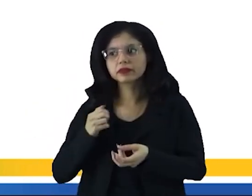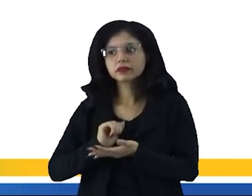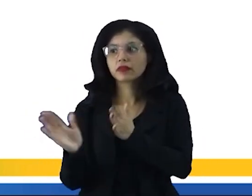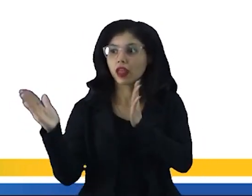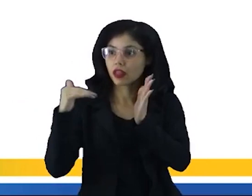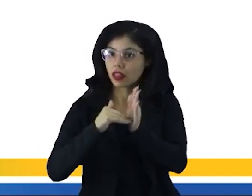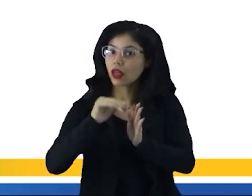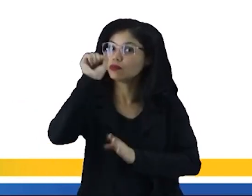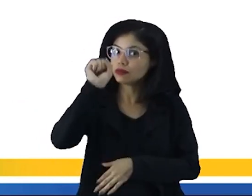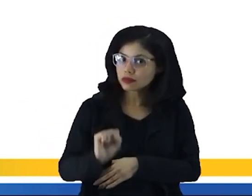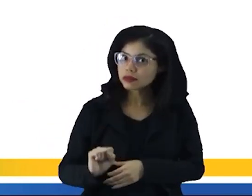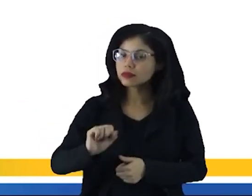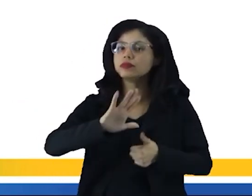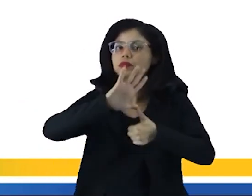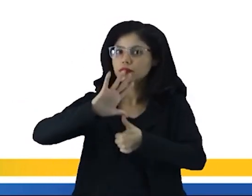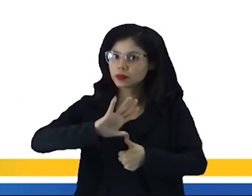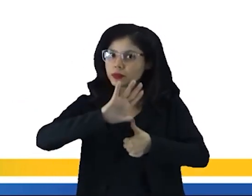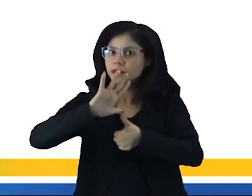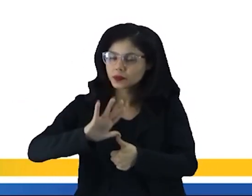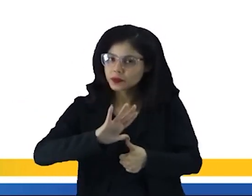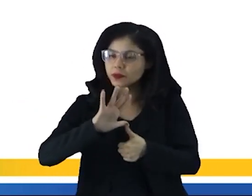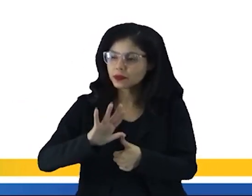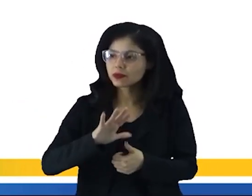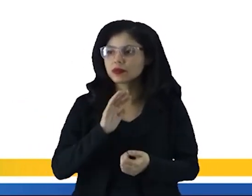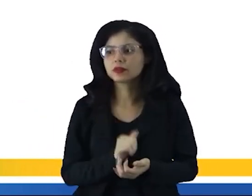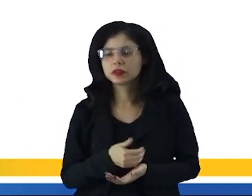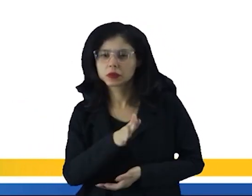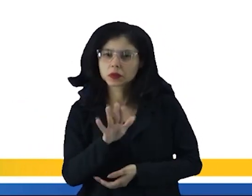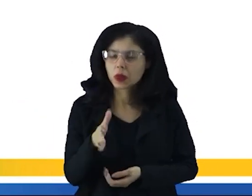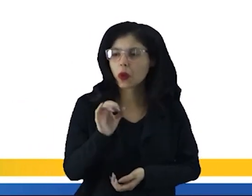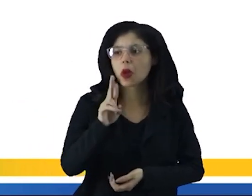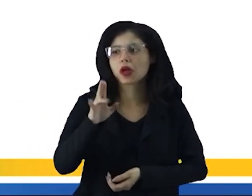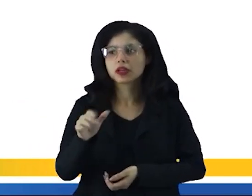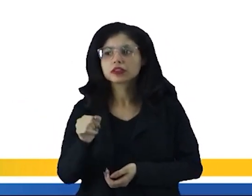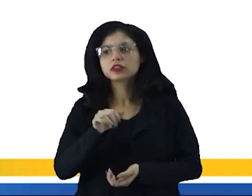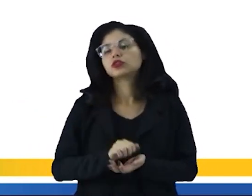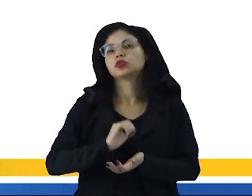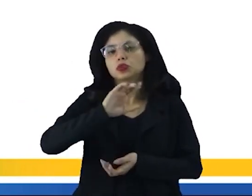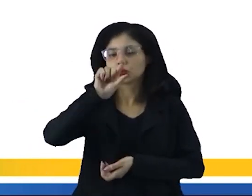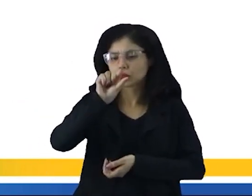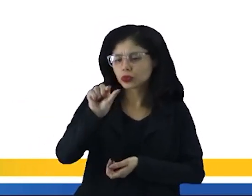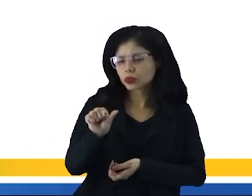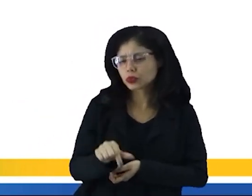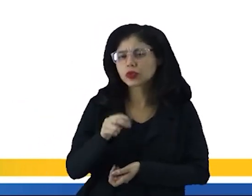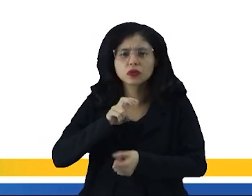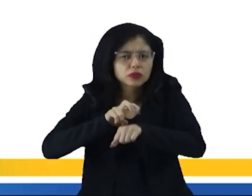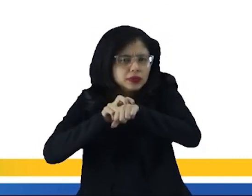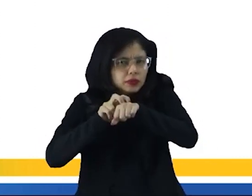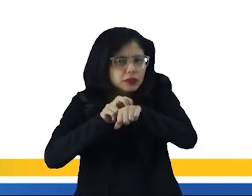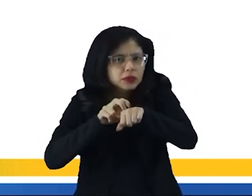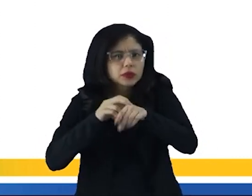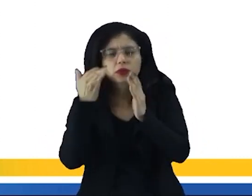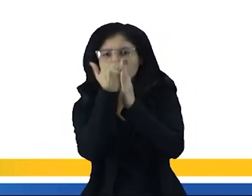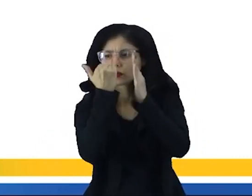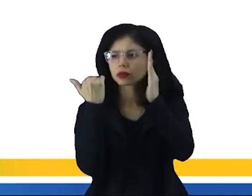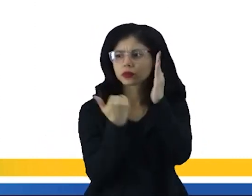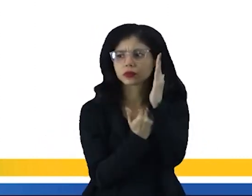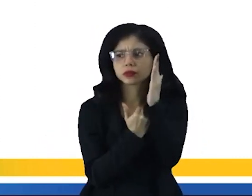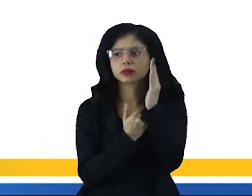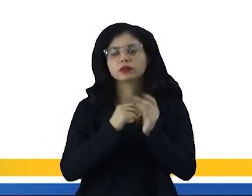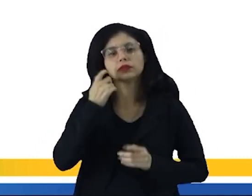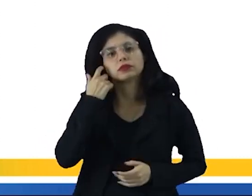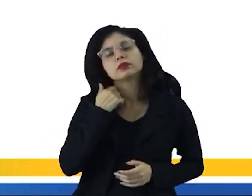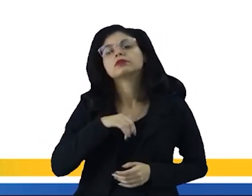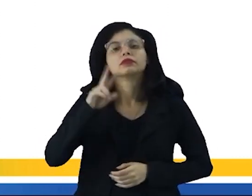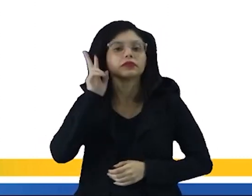na América do Sul, ali na região oeste, na região do Chile, esse verdinho lá embaixo na América do Sul. Isso